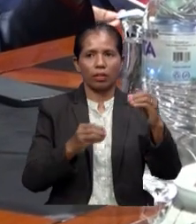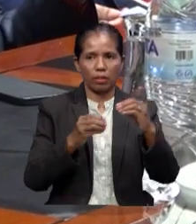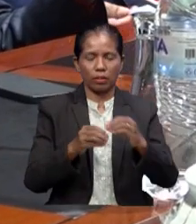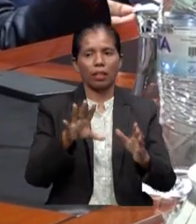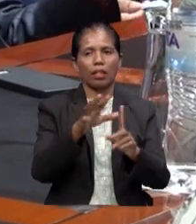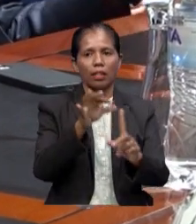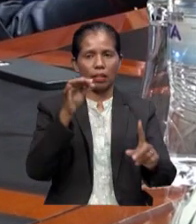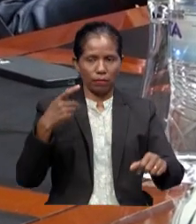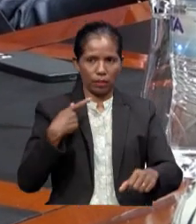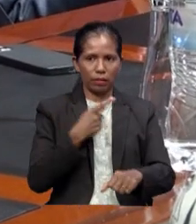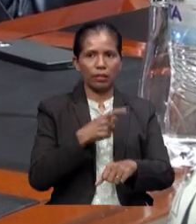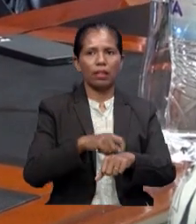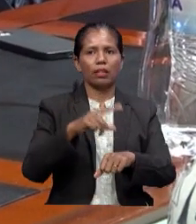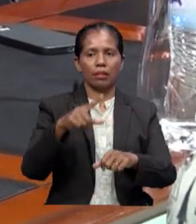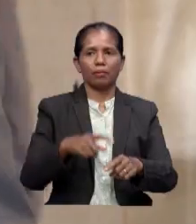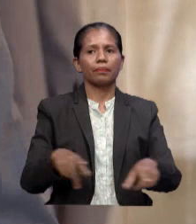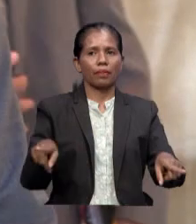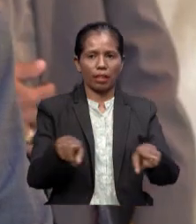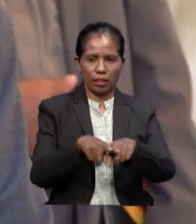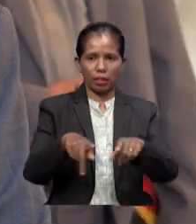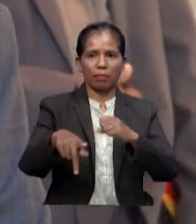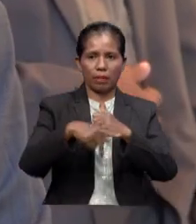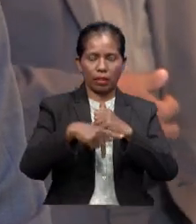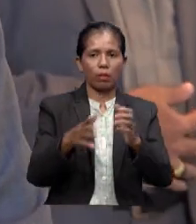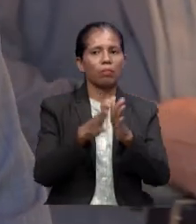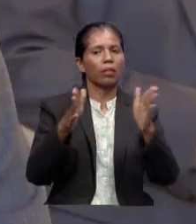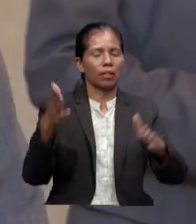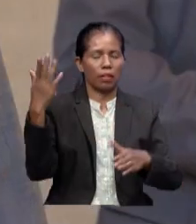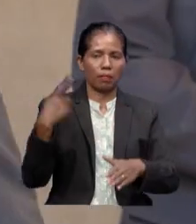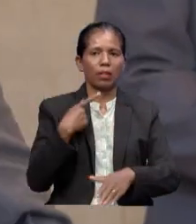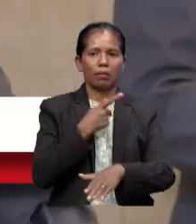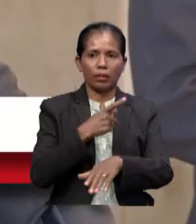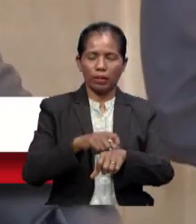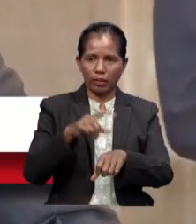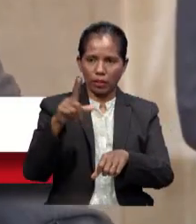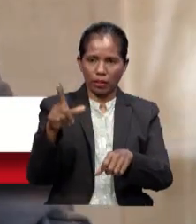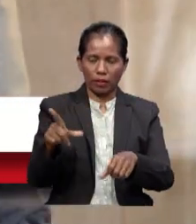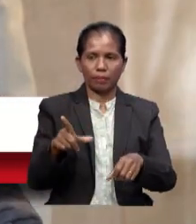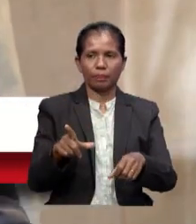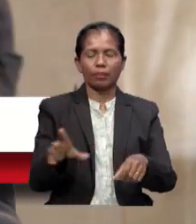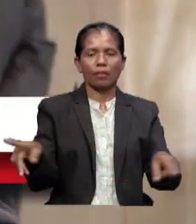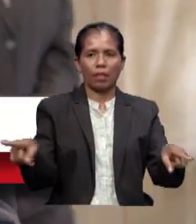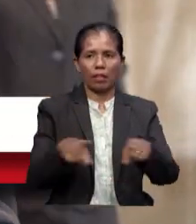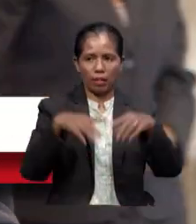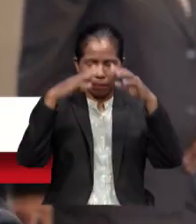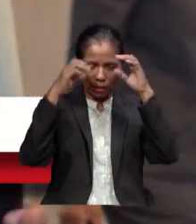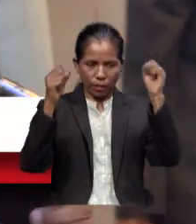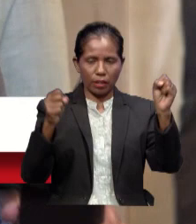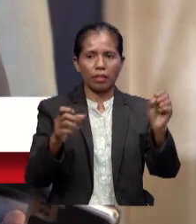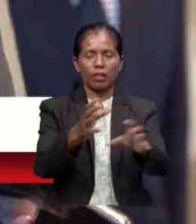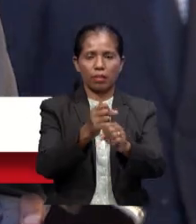eleição parlamentar. Essa Partido Bot nebe Parlamento, Partido da Presidente Simo da Laicos